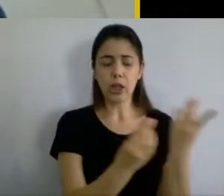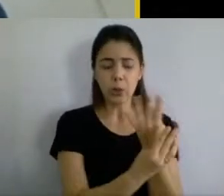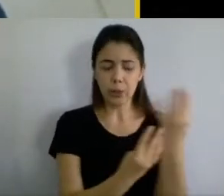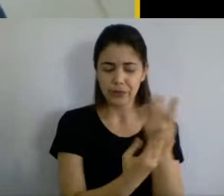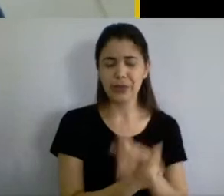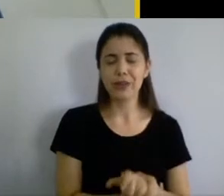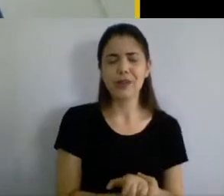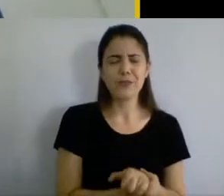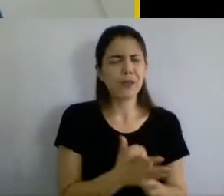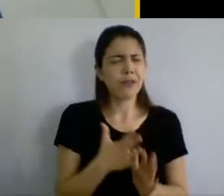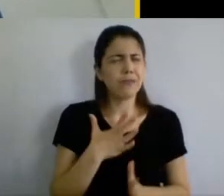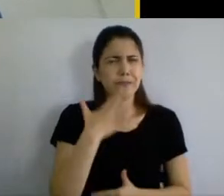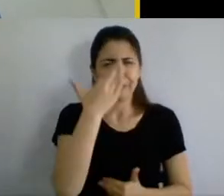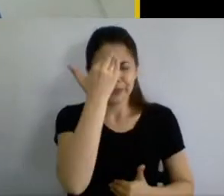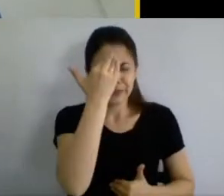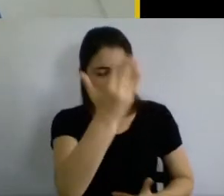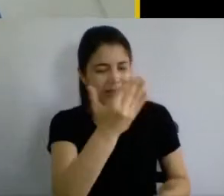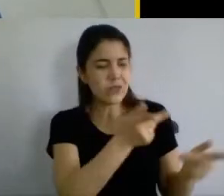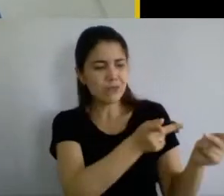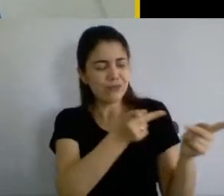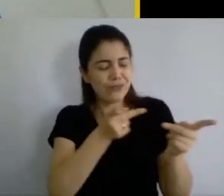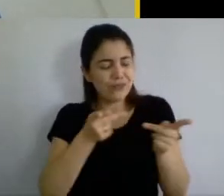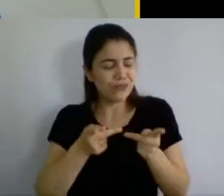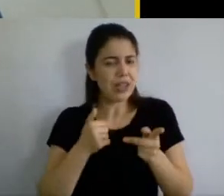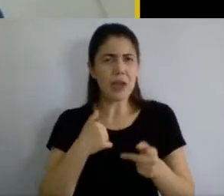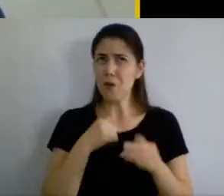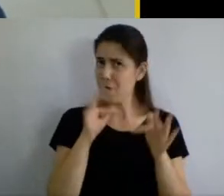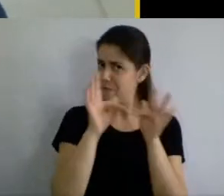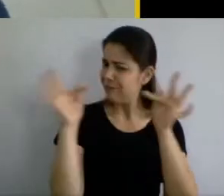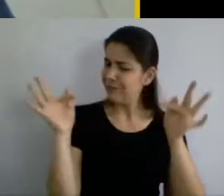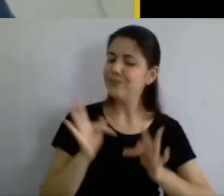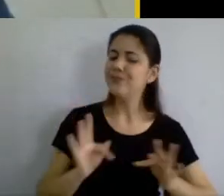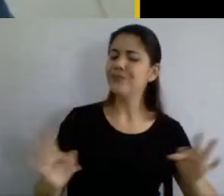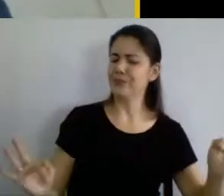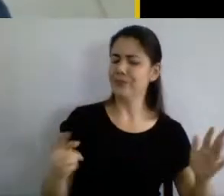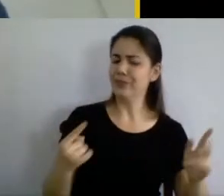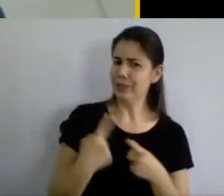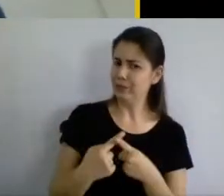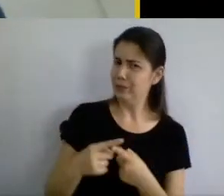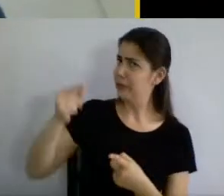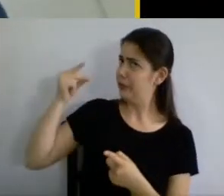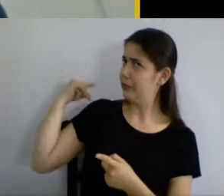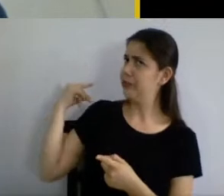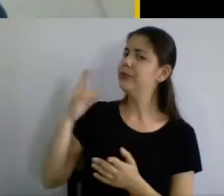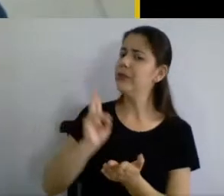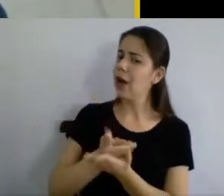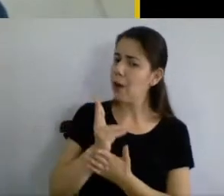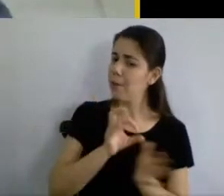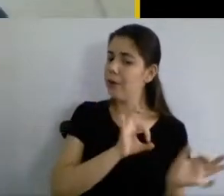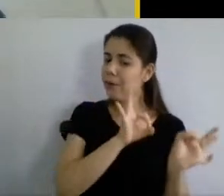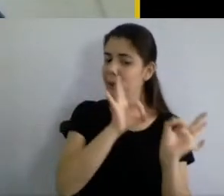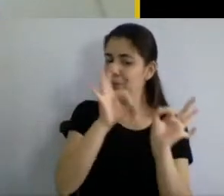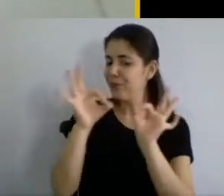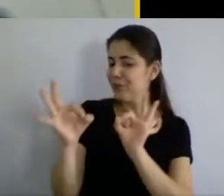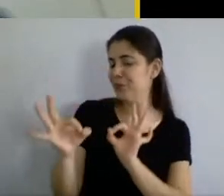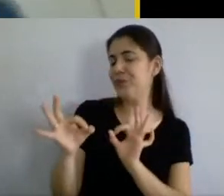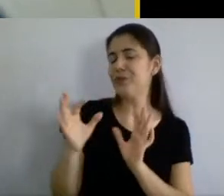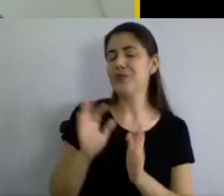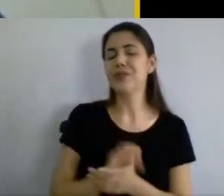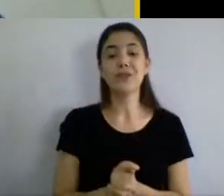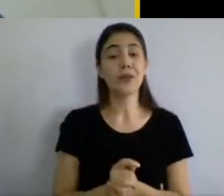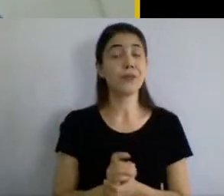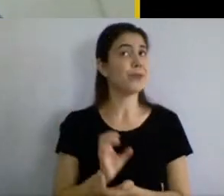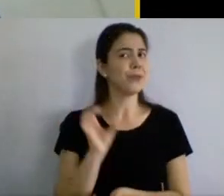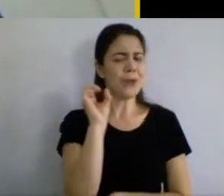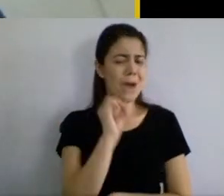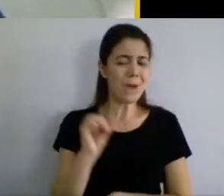feliz porque eu tenho acompanhado, né, os Seminários Abertos e são excelentes, então eu fiquei muito feliz de